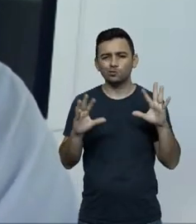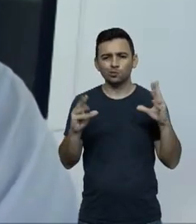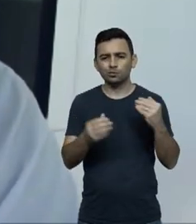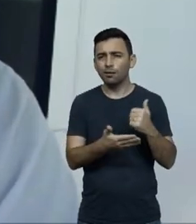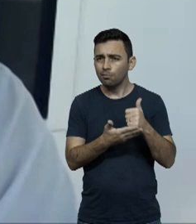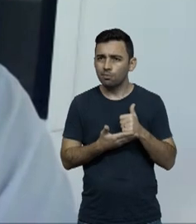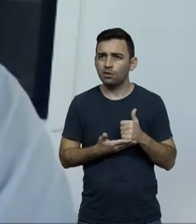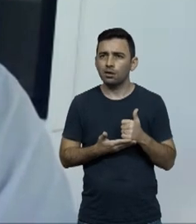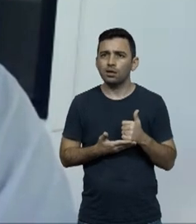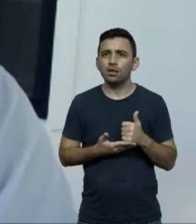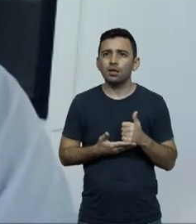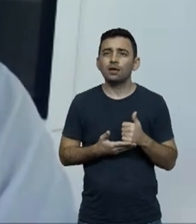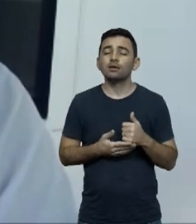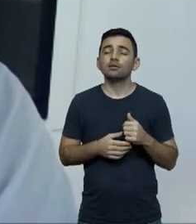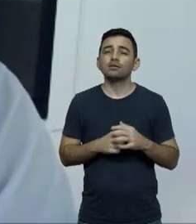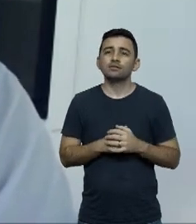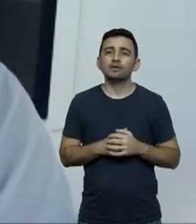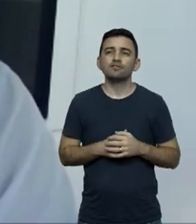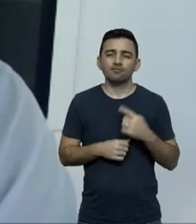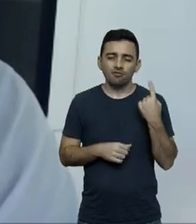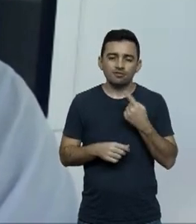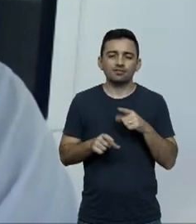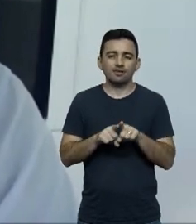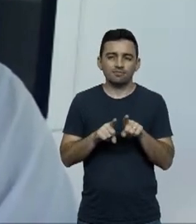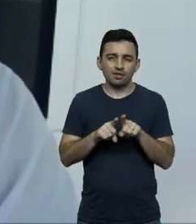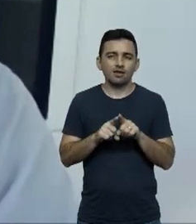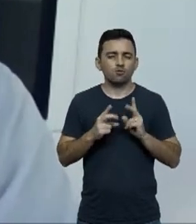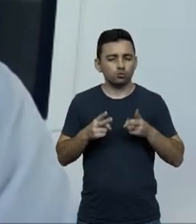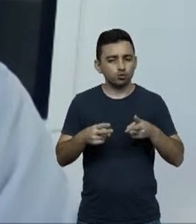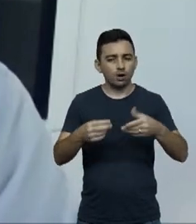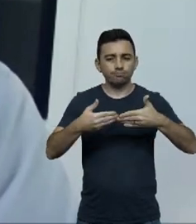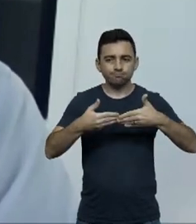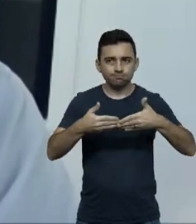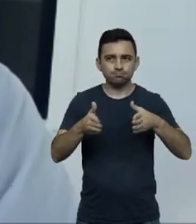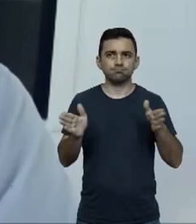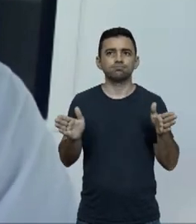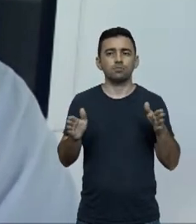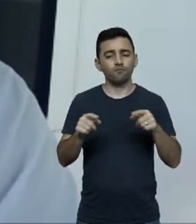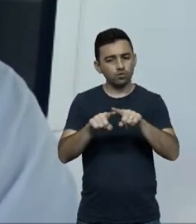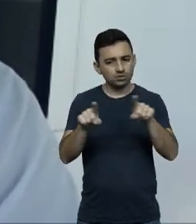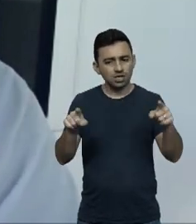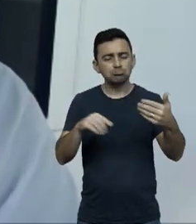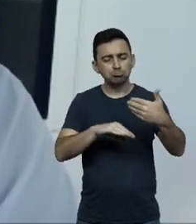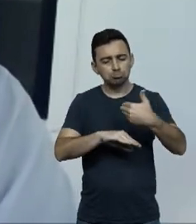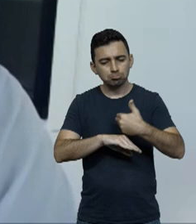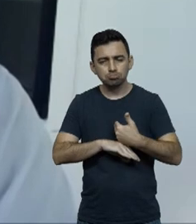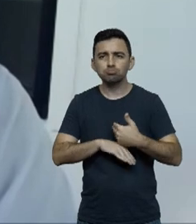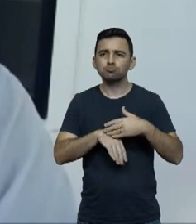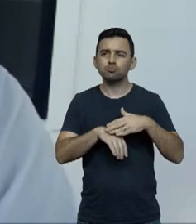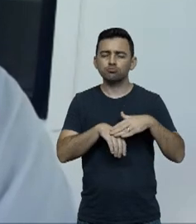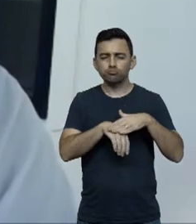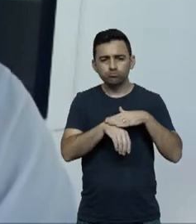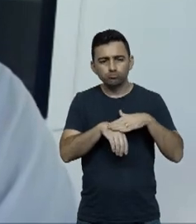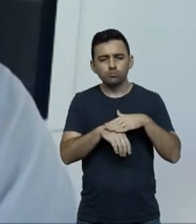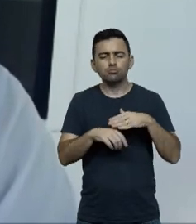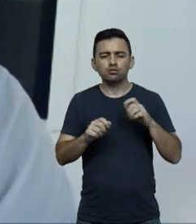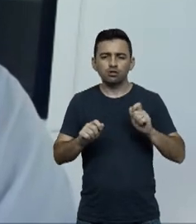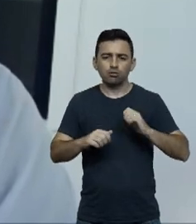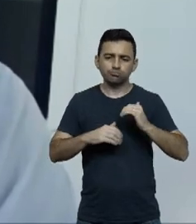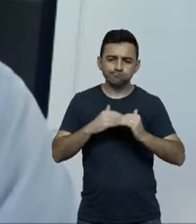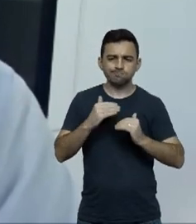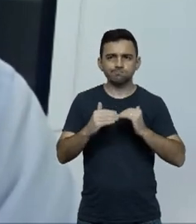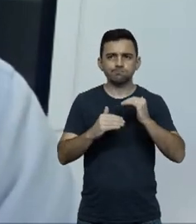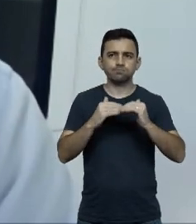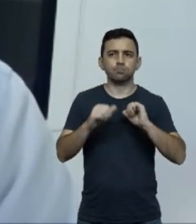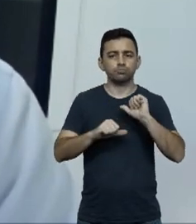promotoria Ministério porque a gente vai também está aqui de portas abertas e disposto a contribuir nesse processo nesse